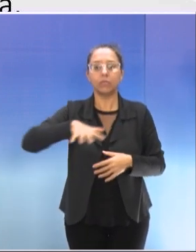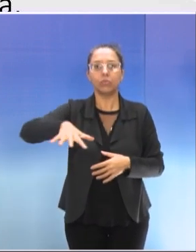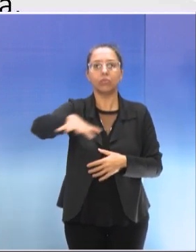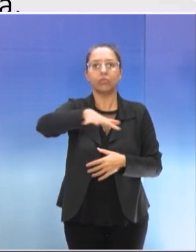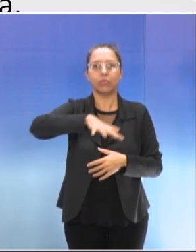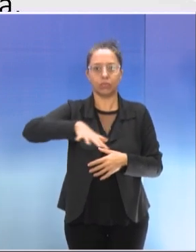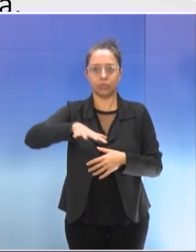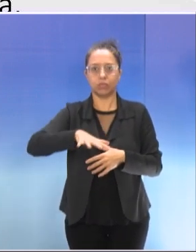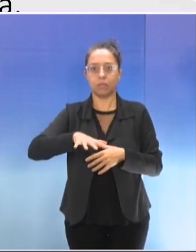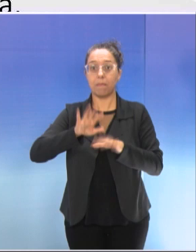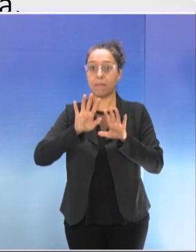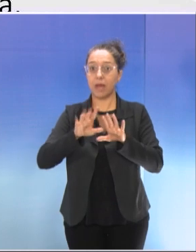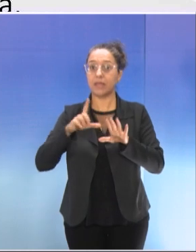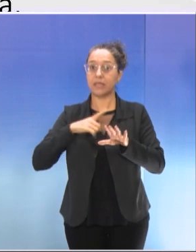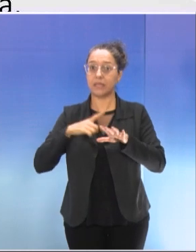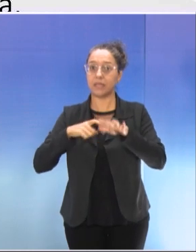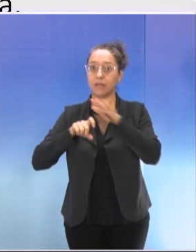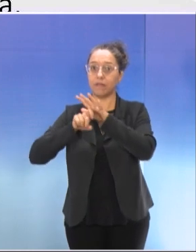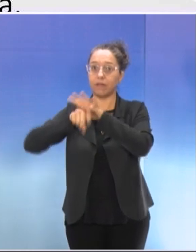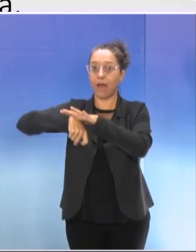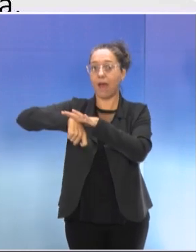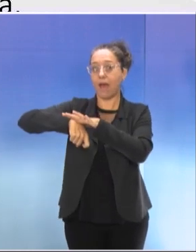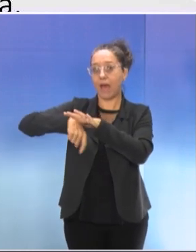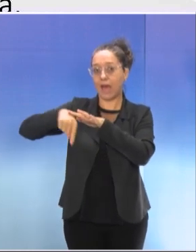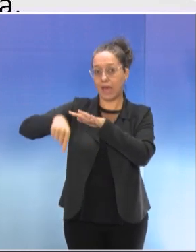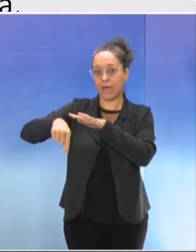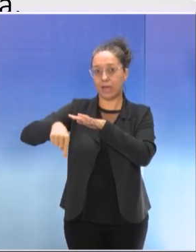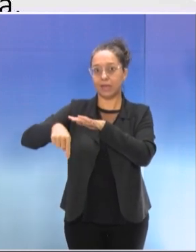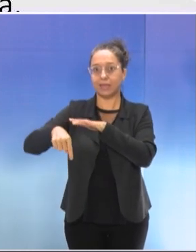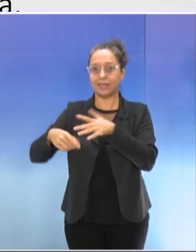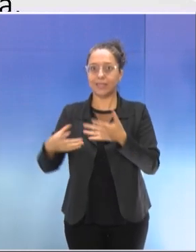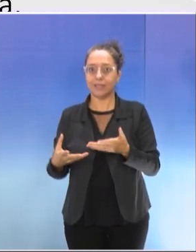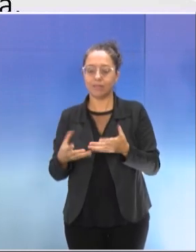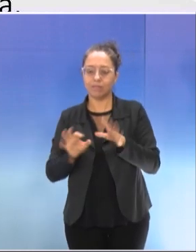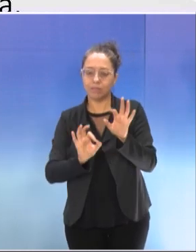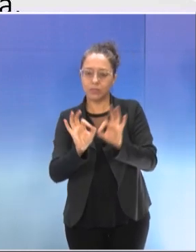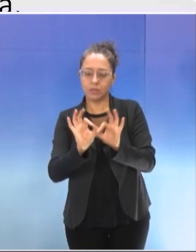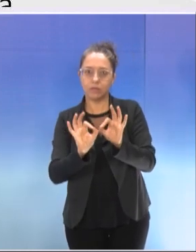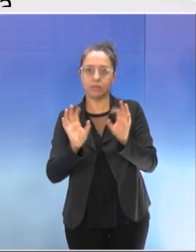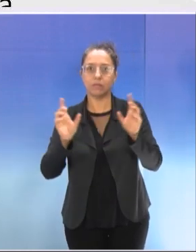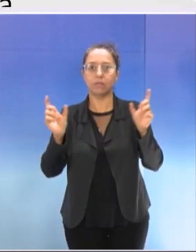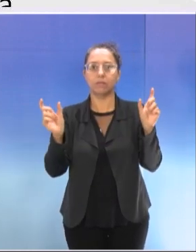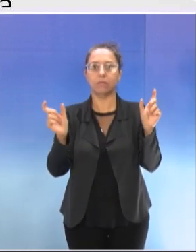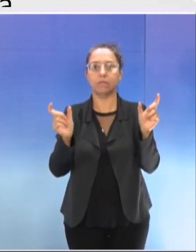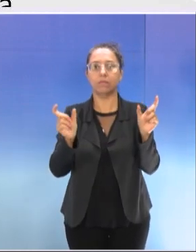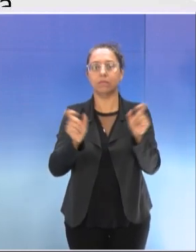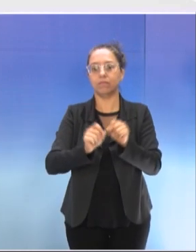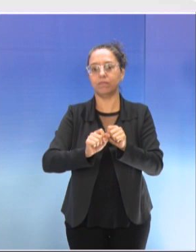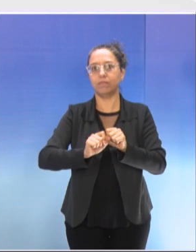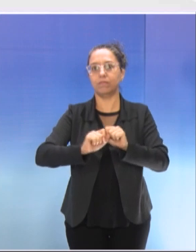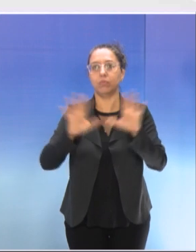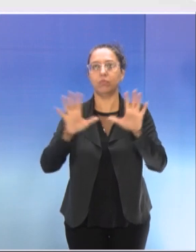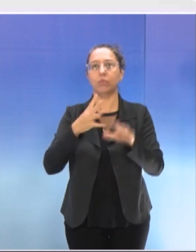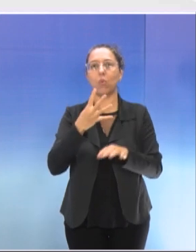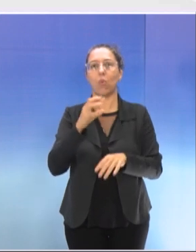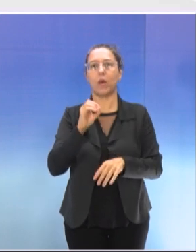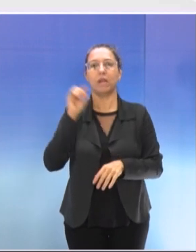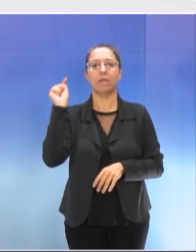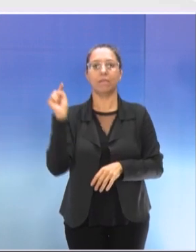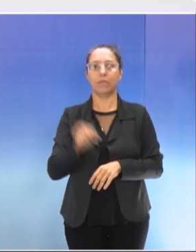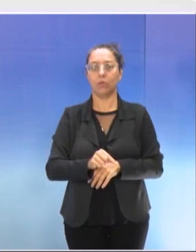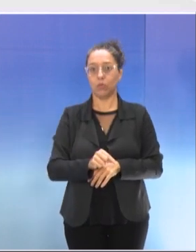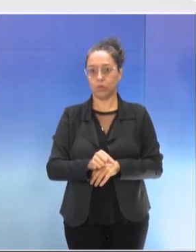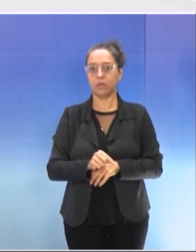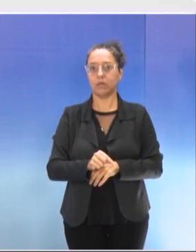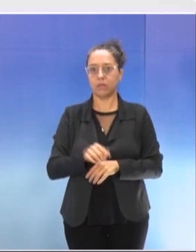de uma arraia, normalmente devorada por eles, explodisse para 40 milhões de indivíduos. Doce